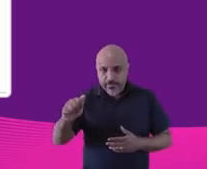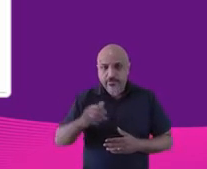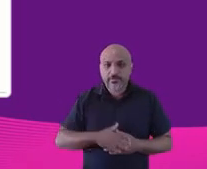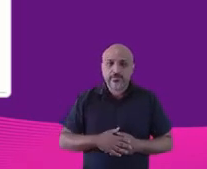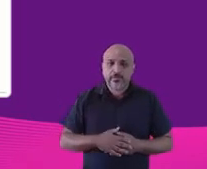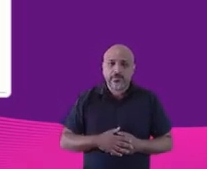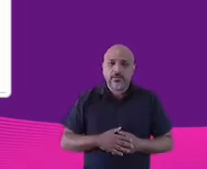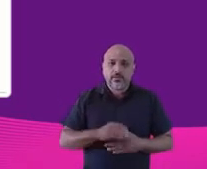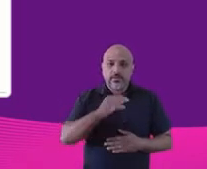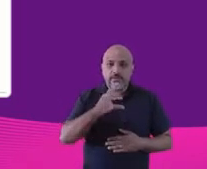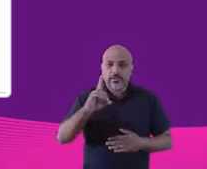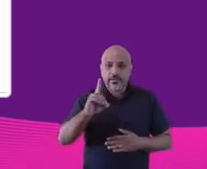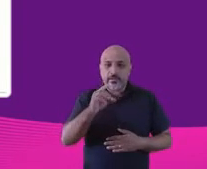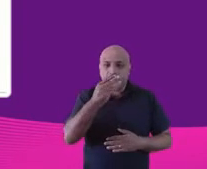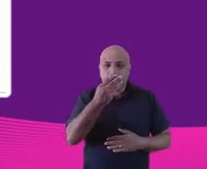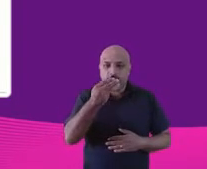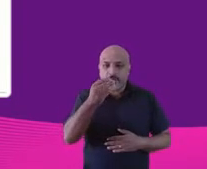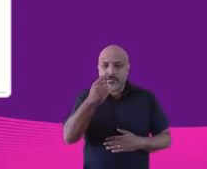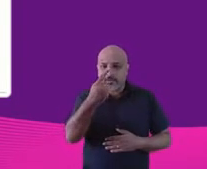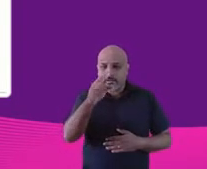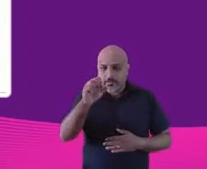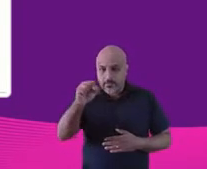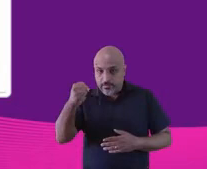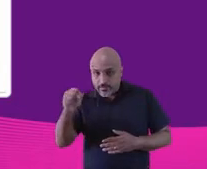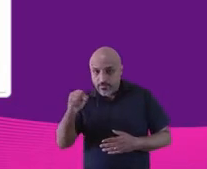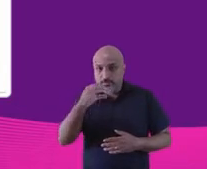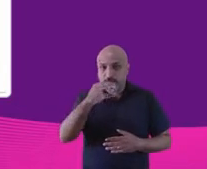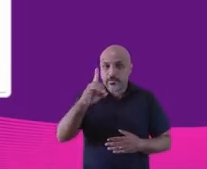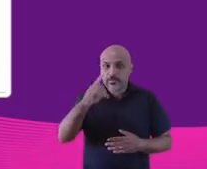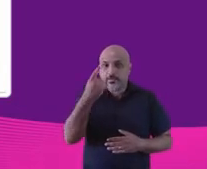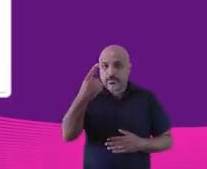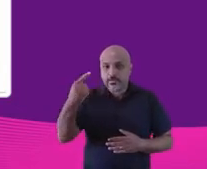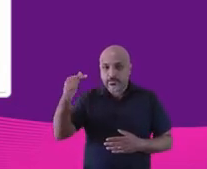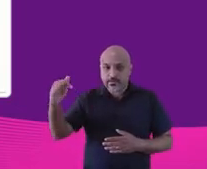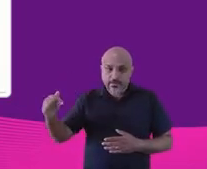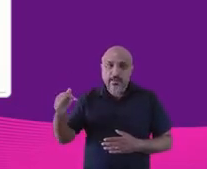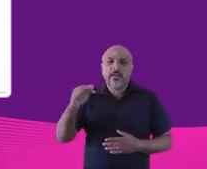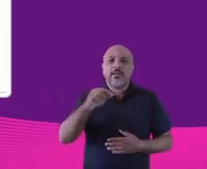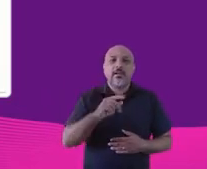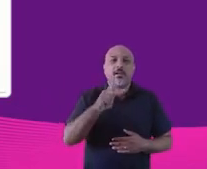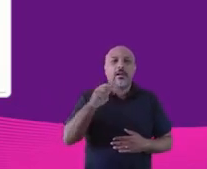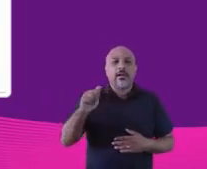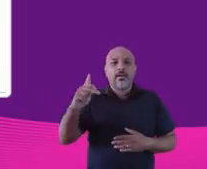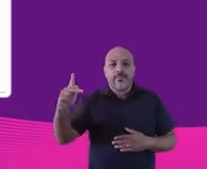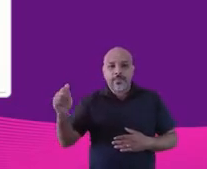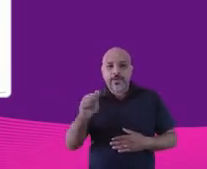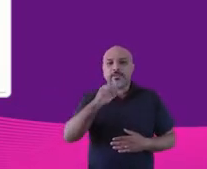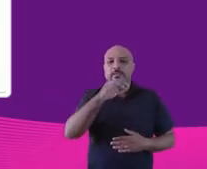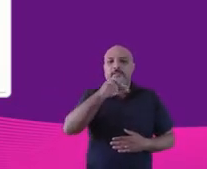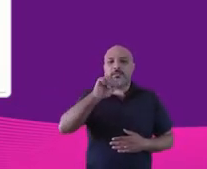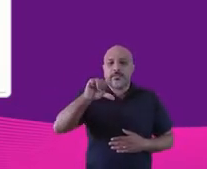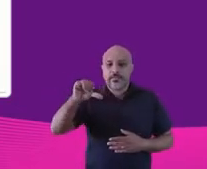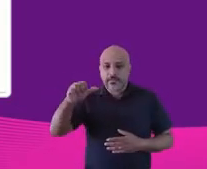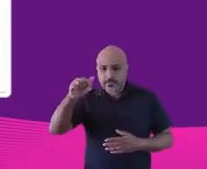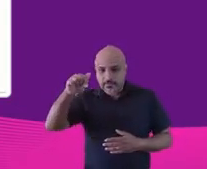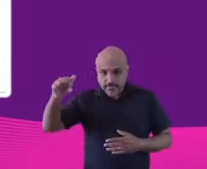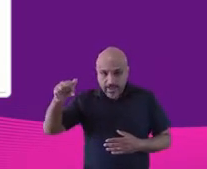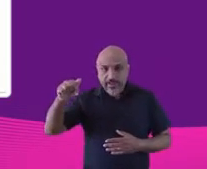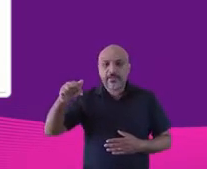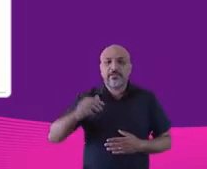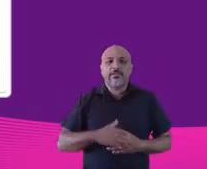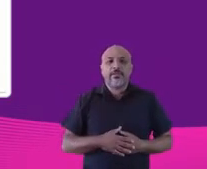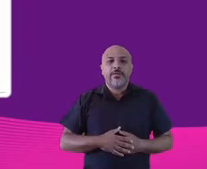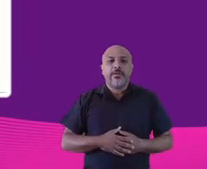CD38 positivo, CD56 forte, CD108, CD117 capa. Cariótipo